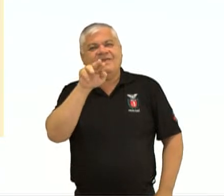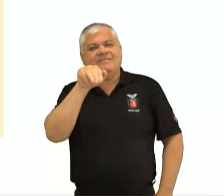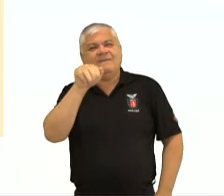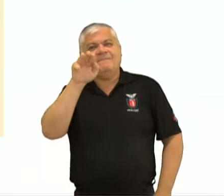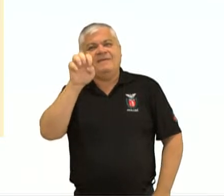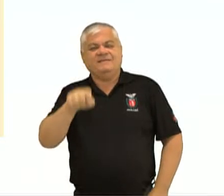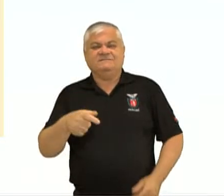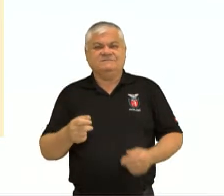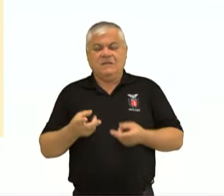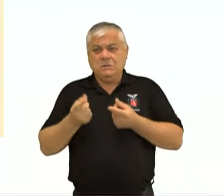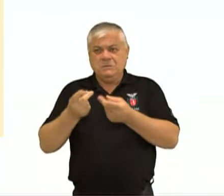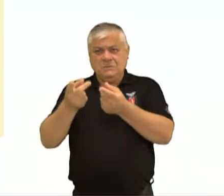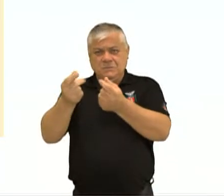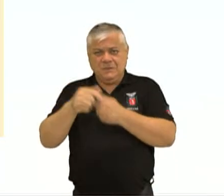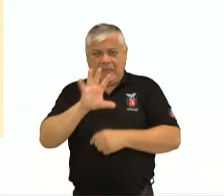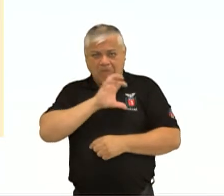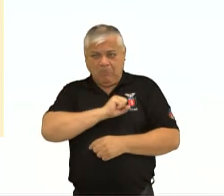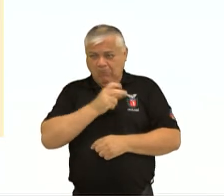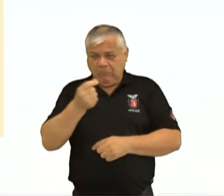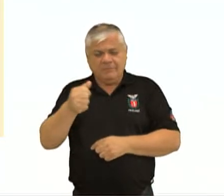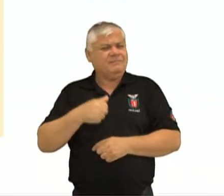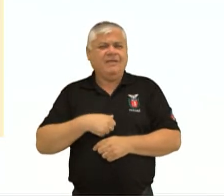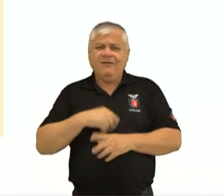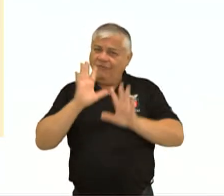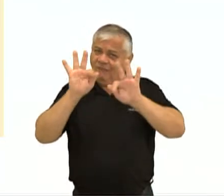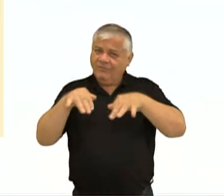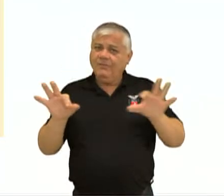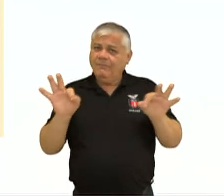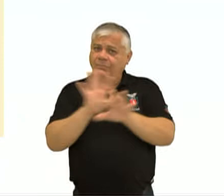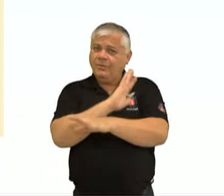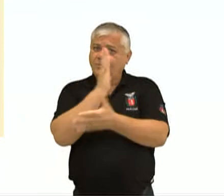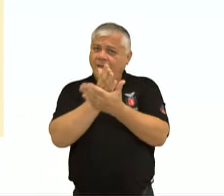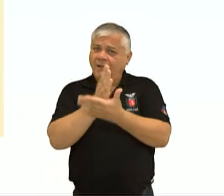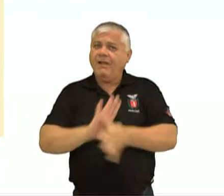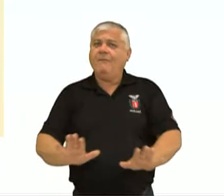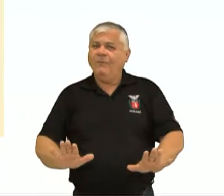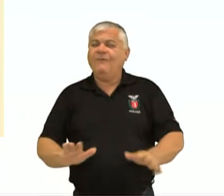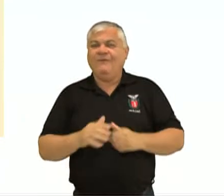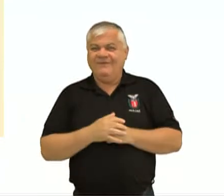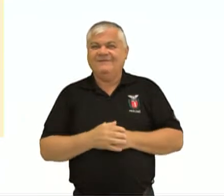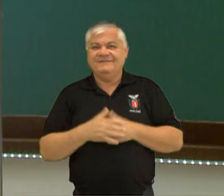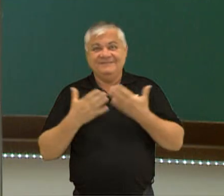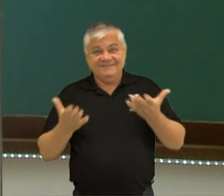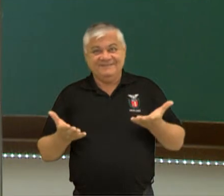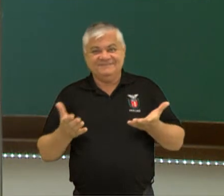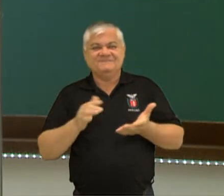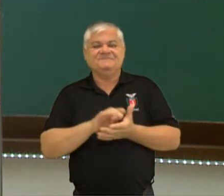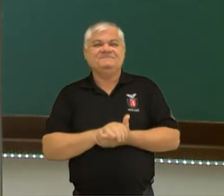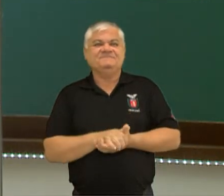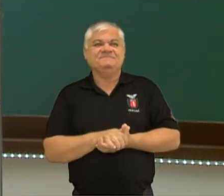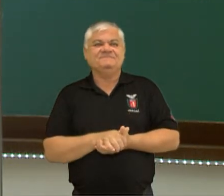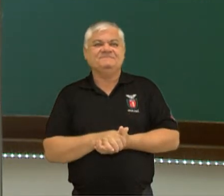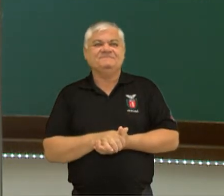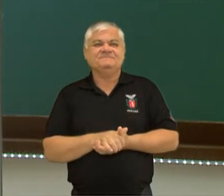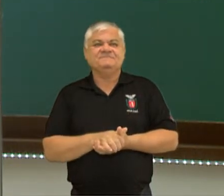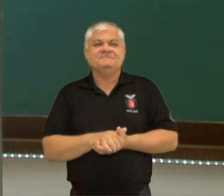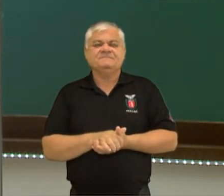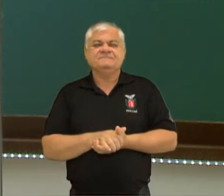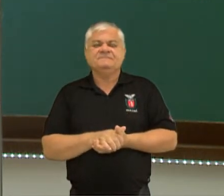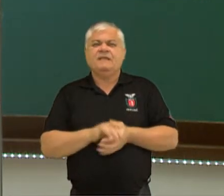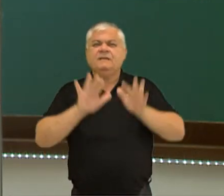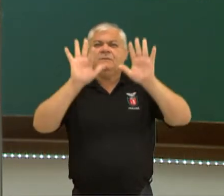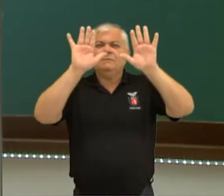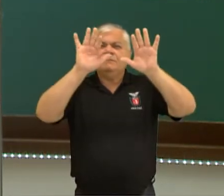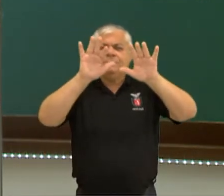fim. Nesse caso aqui, a linguagem figurada demonstra que não, o amor é tão grande que ele nunca irá acabar. A geada